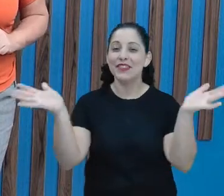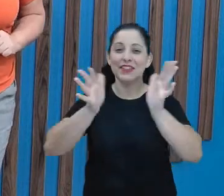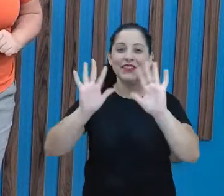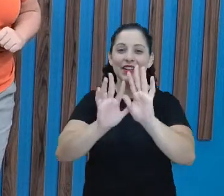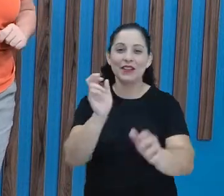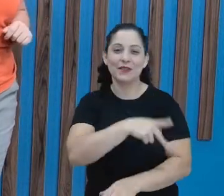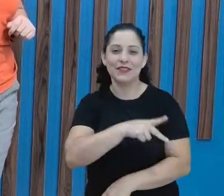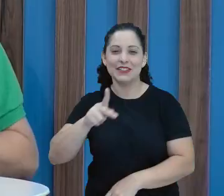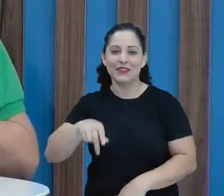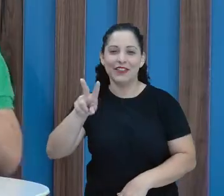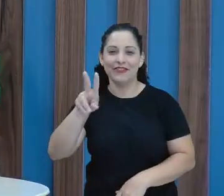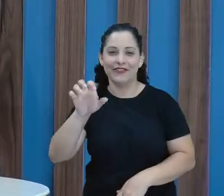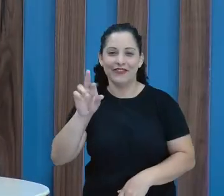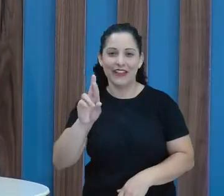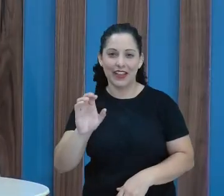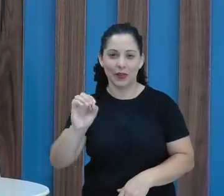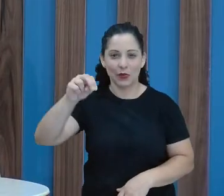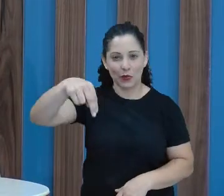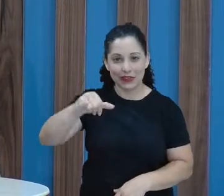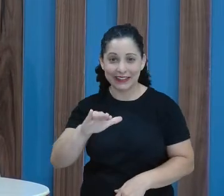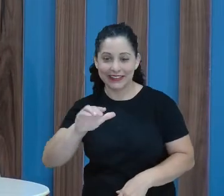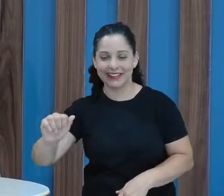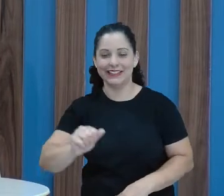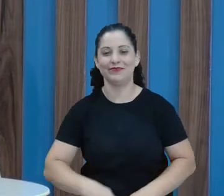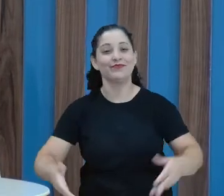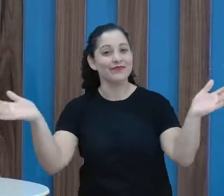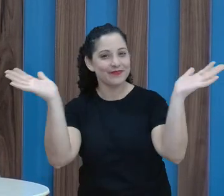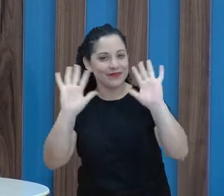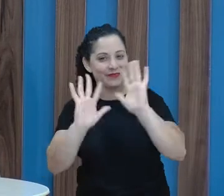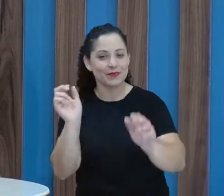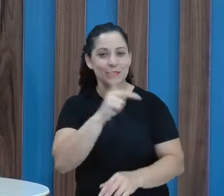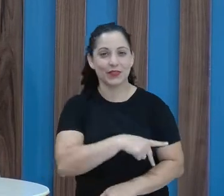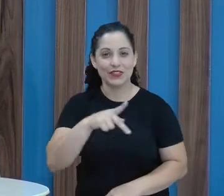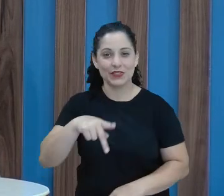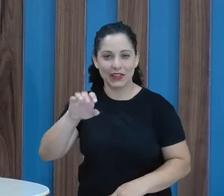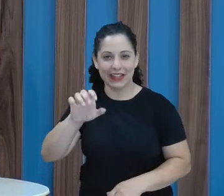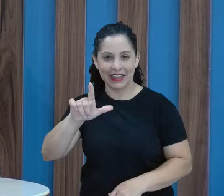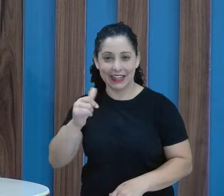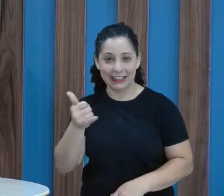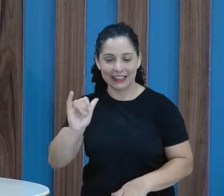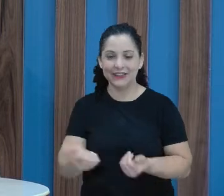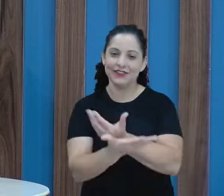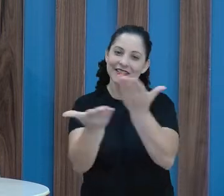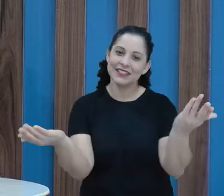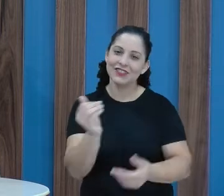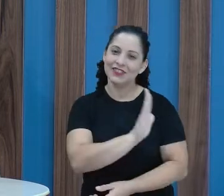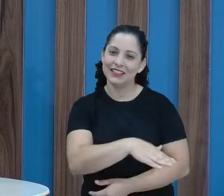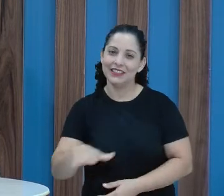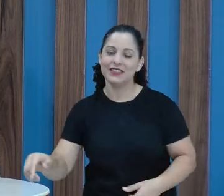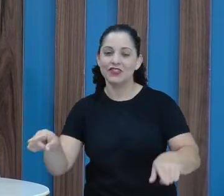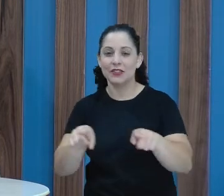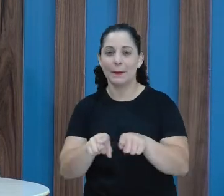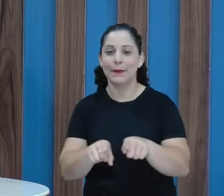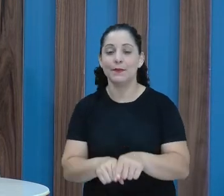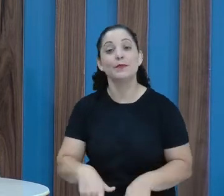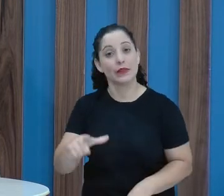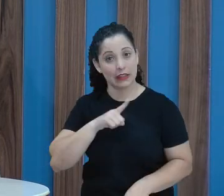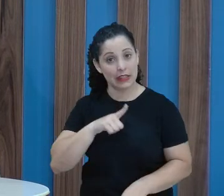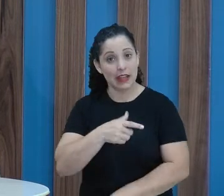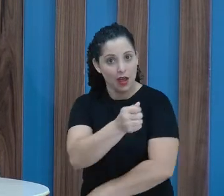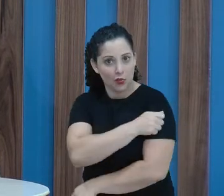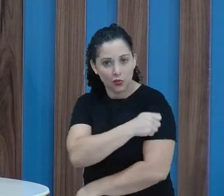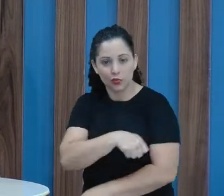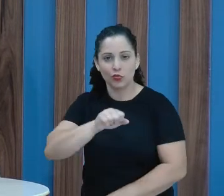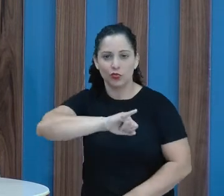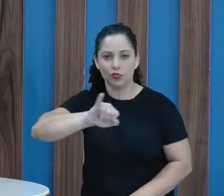Verônica. Olá, professora Verônica. Olá, professora Eli. Olá, crianças. Realmente nós temos Júlia aqui, o William.